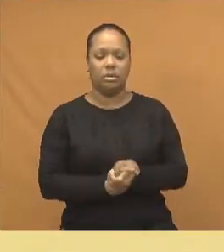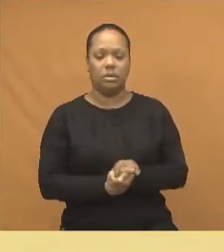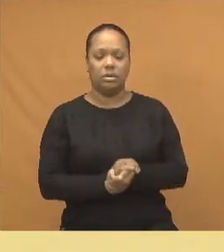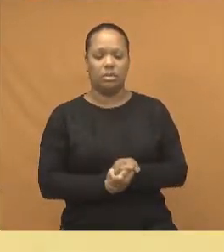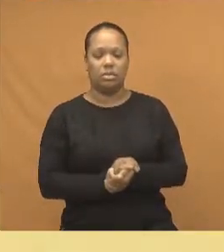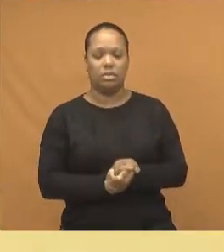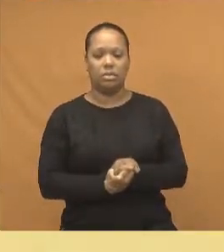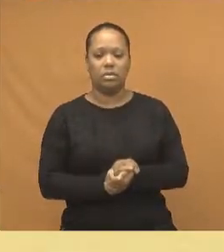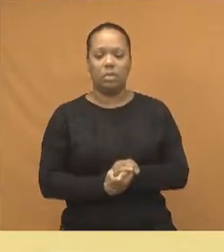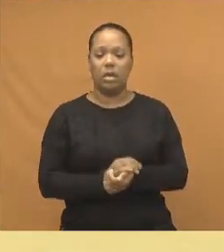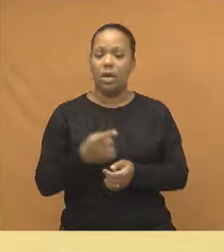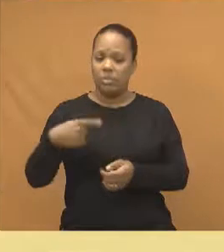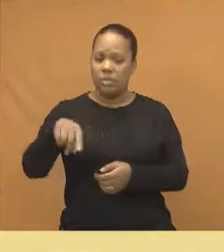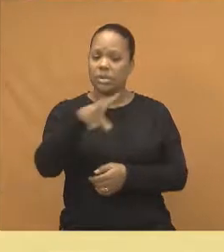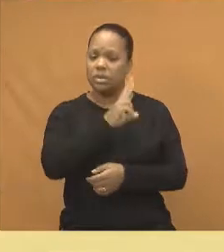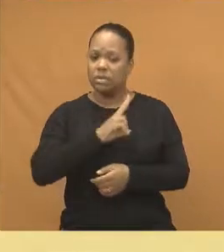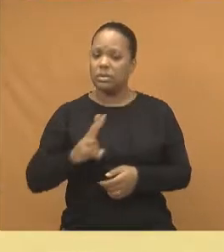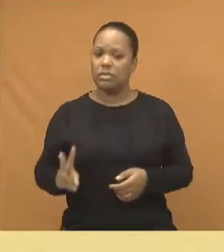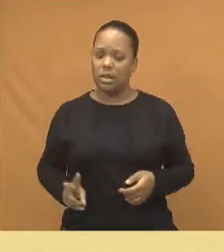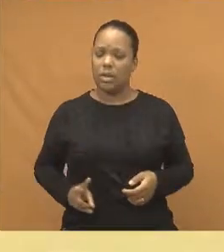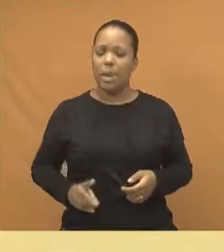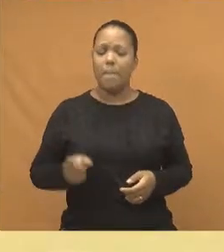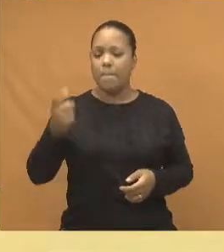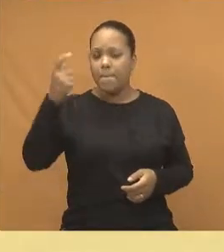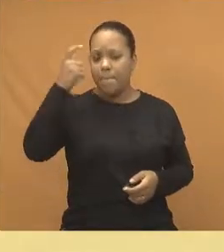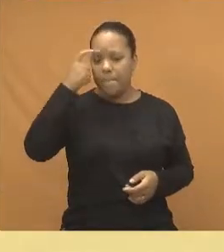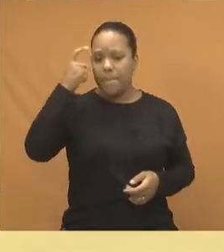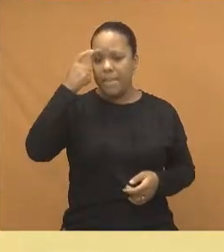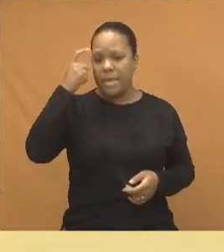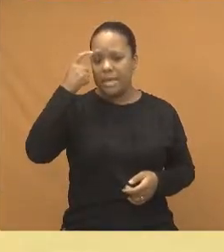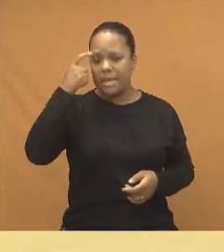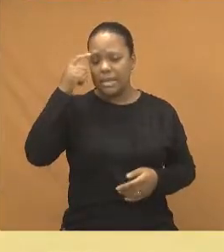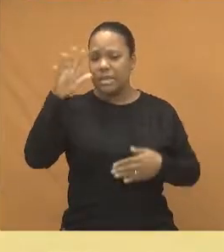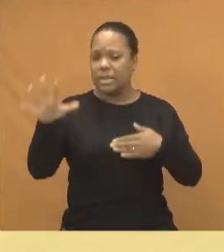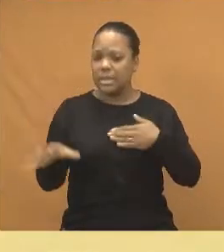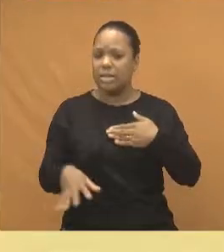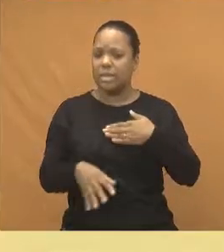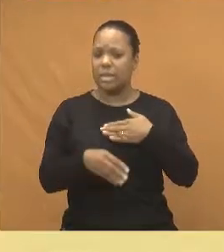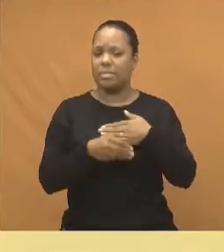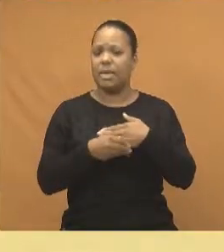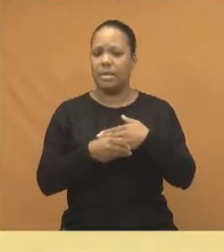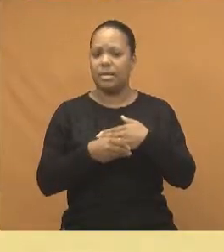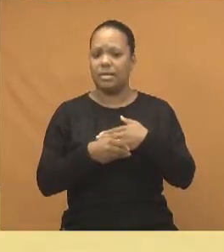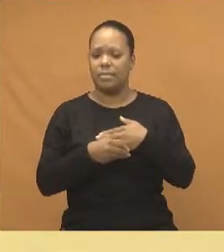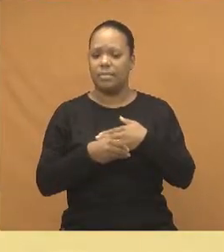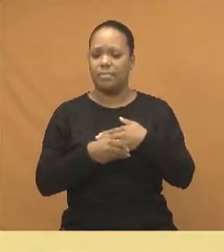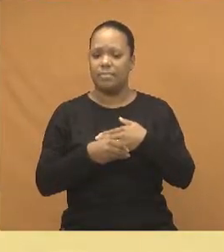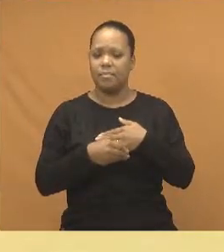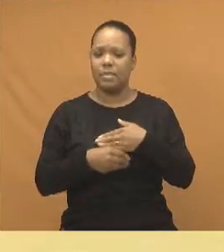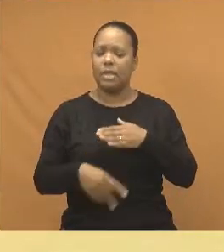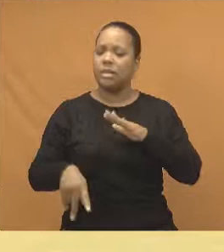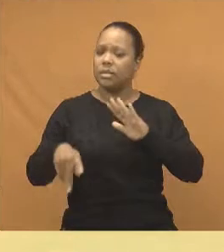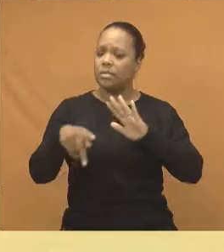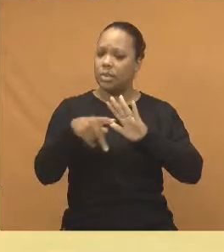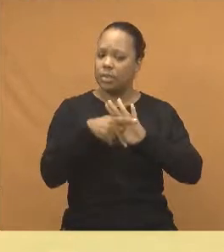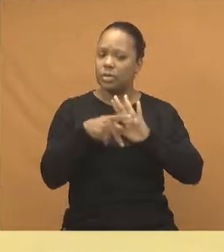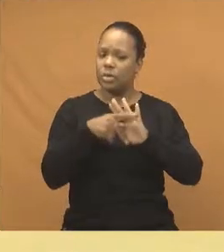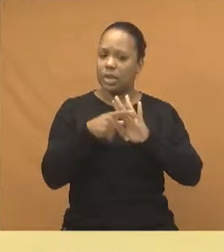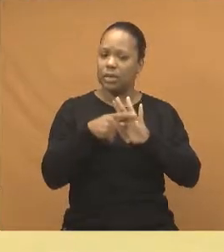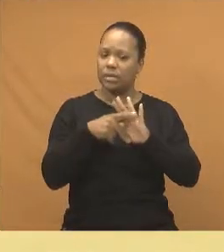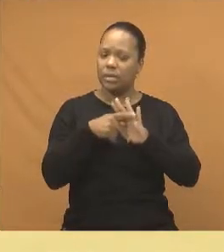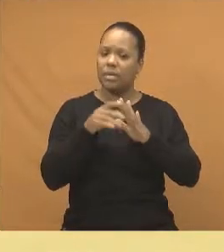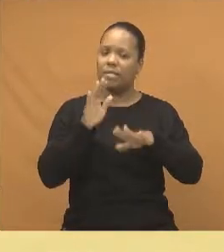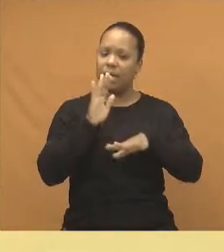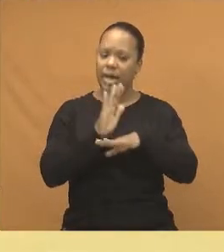que os nobres pares pensem nessa emenda, pensem nesse projeto, que vai sim